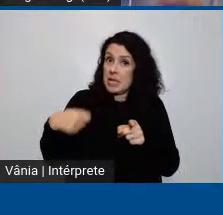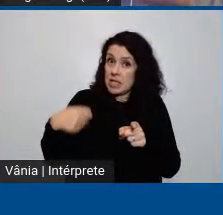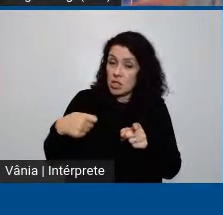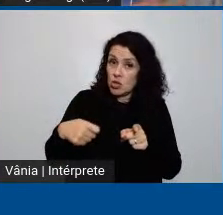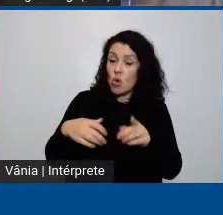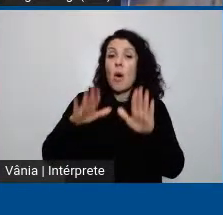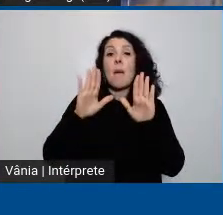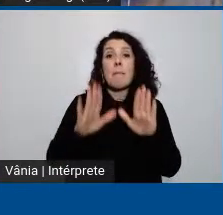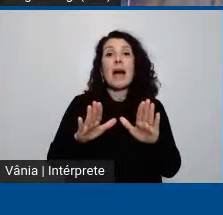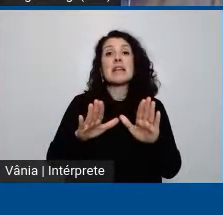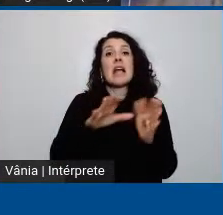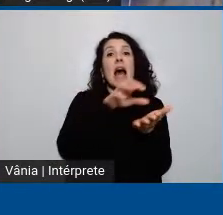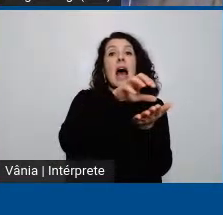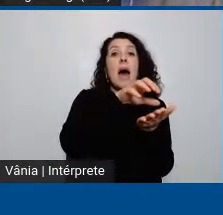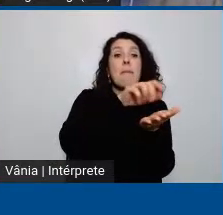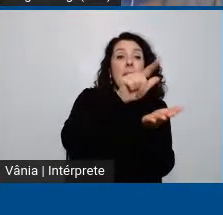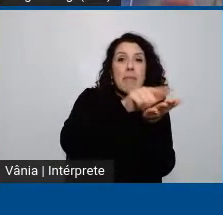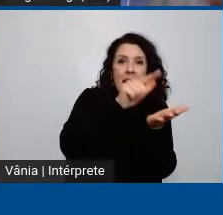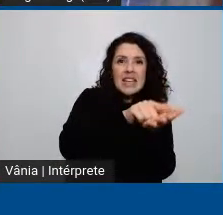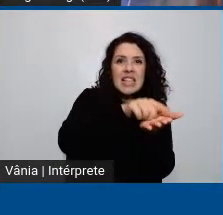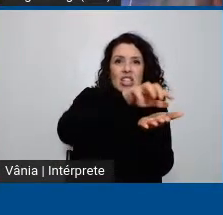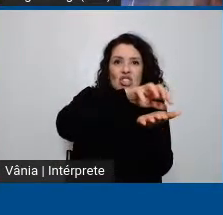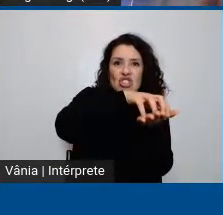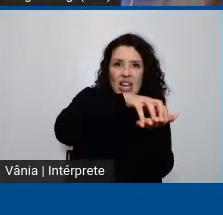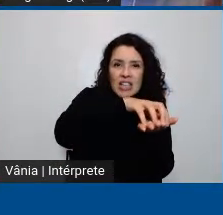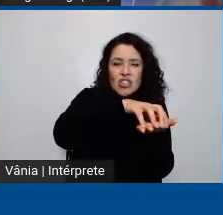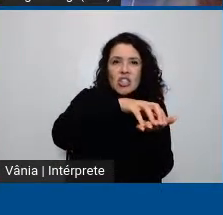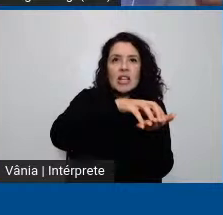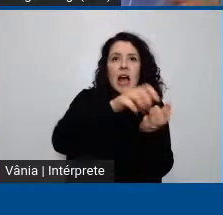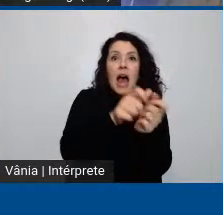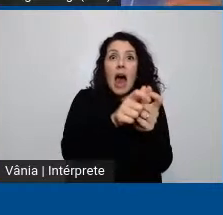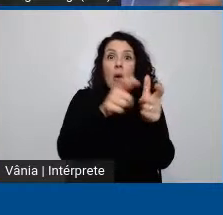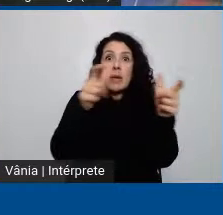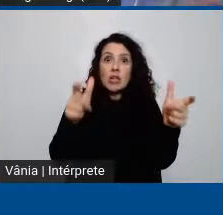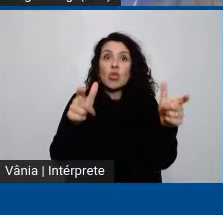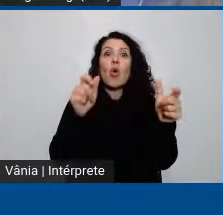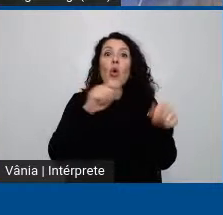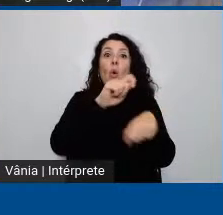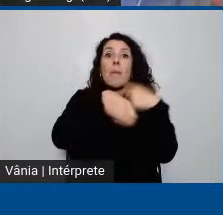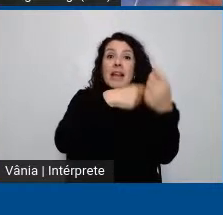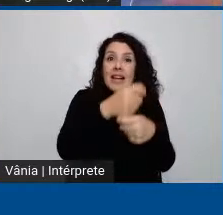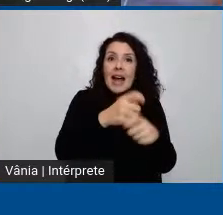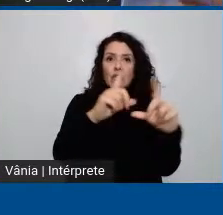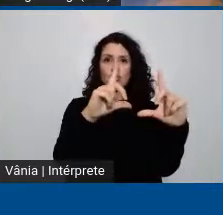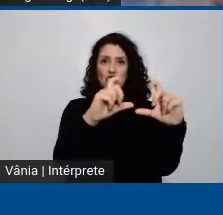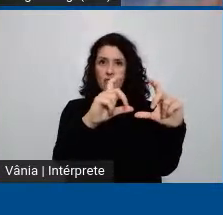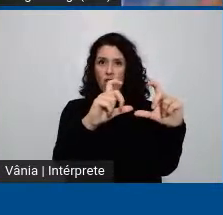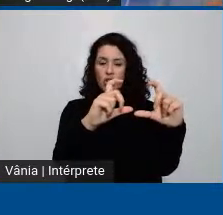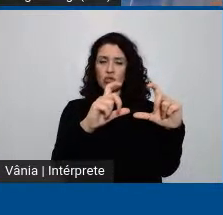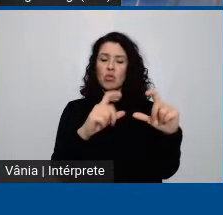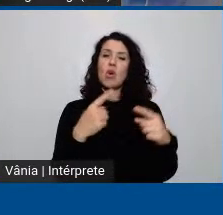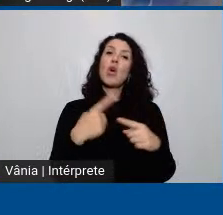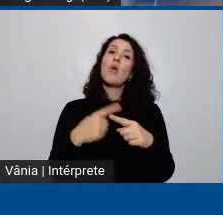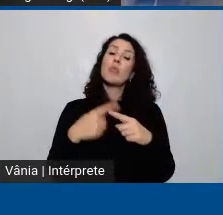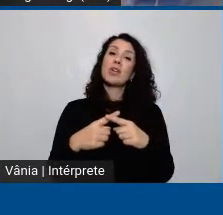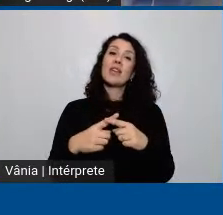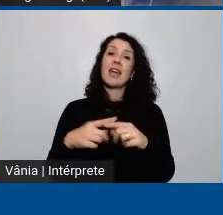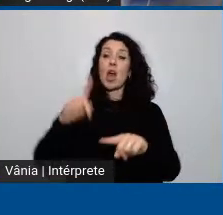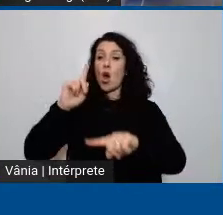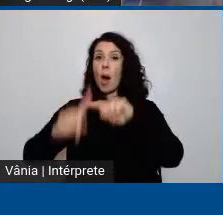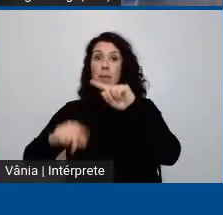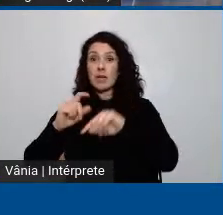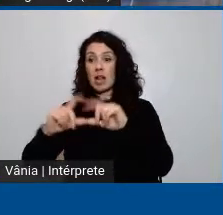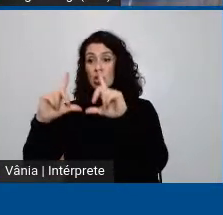ampliação com papéis de gelatina, né? Ampliação fotográfica, né? Permitiu com que as câmeras tivessem